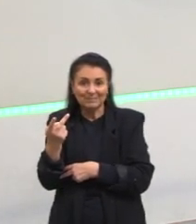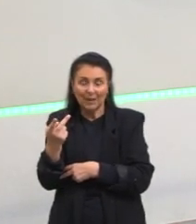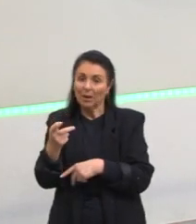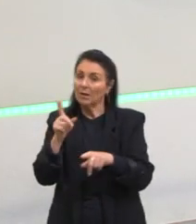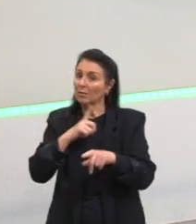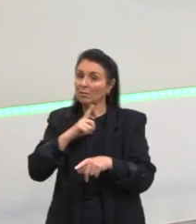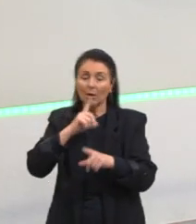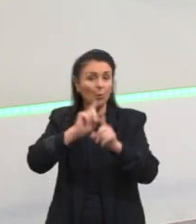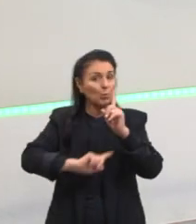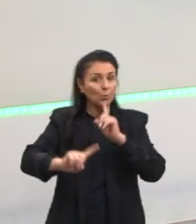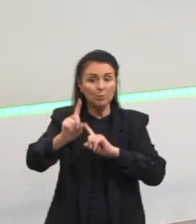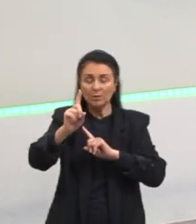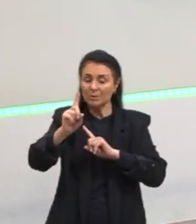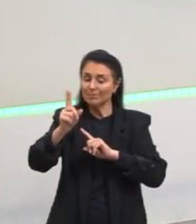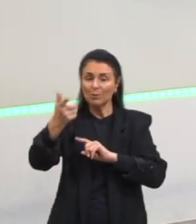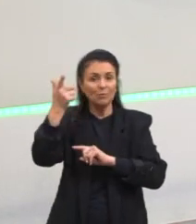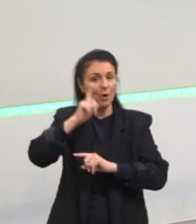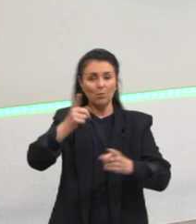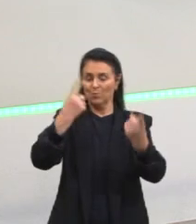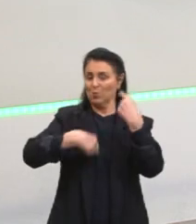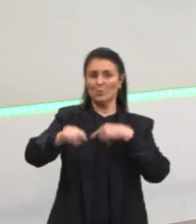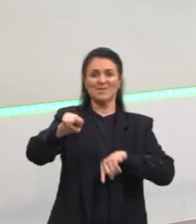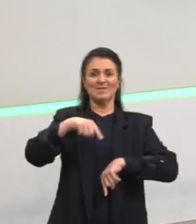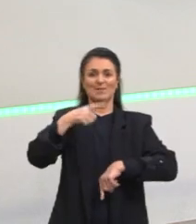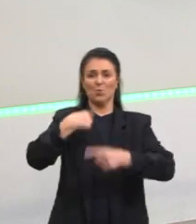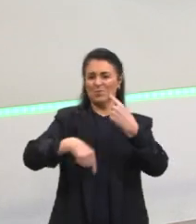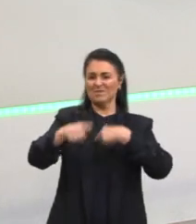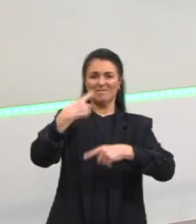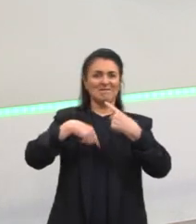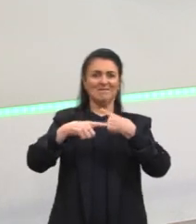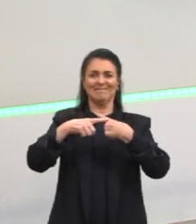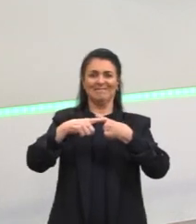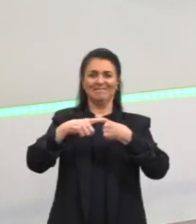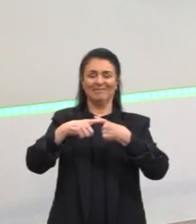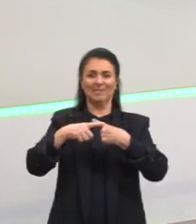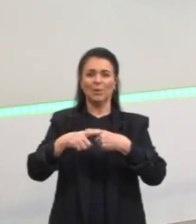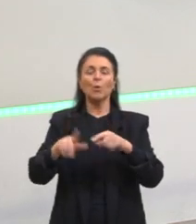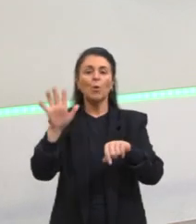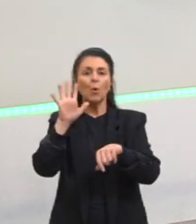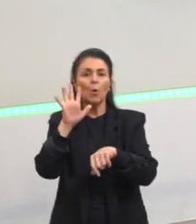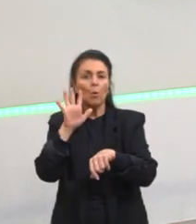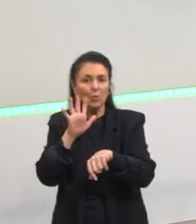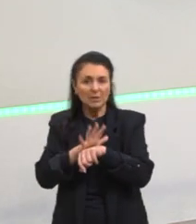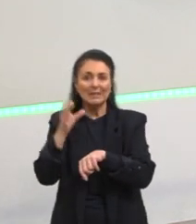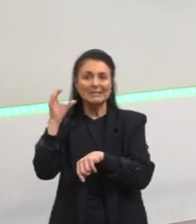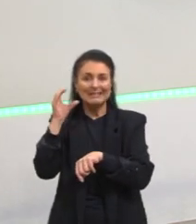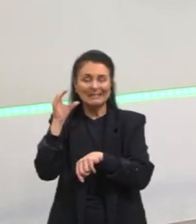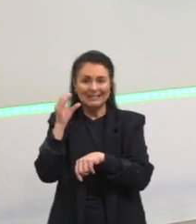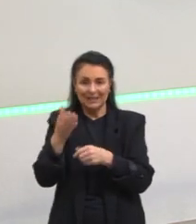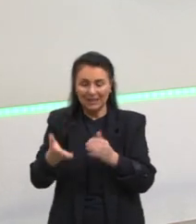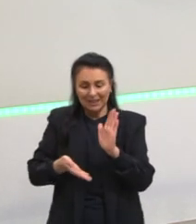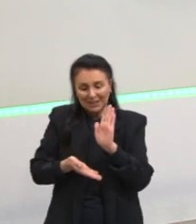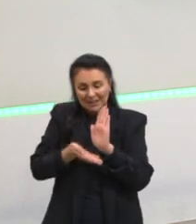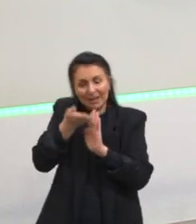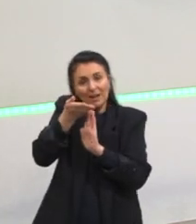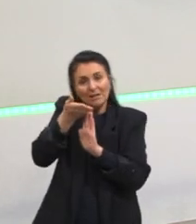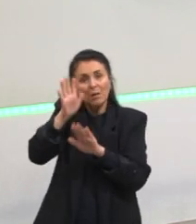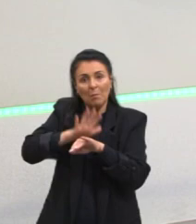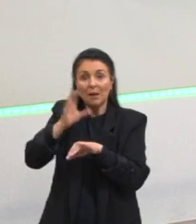né então ela vai escolher os que têm mais sucessos mais rigorosos e com crescimento mais rápido